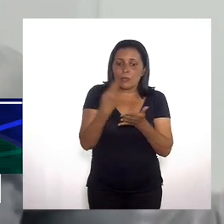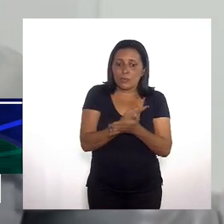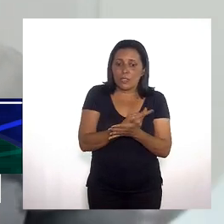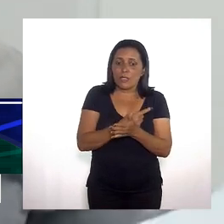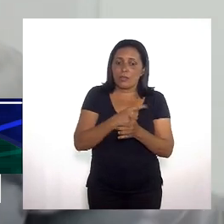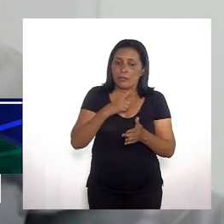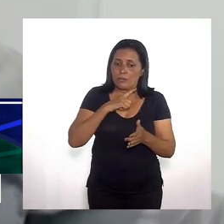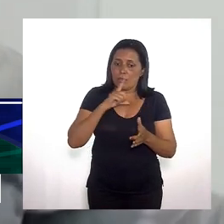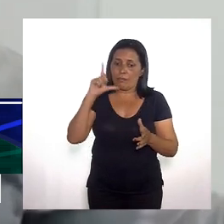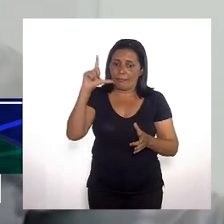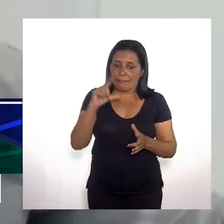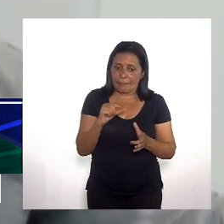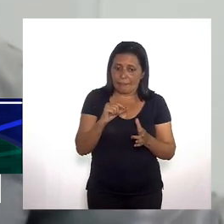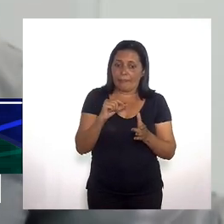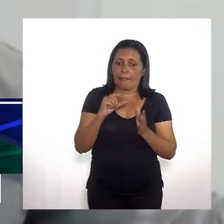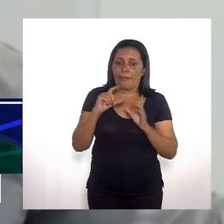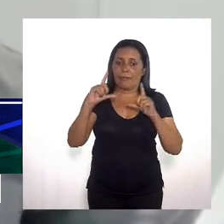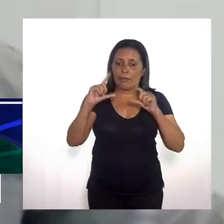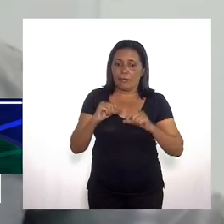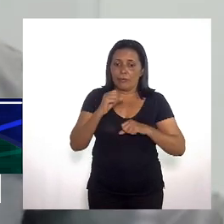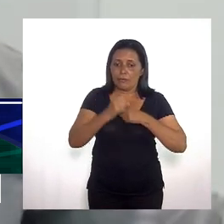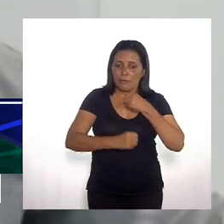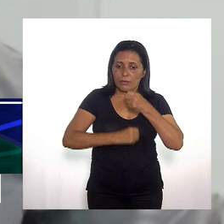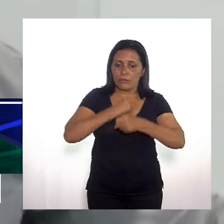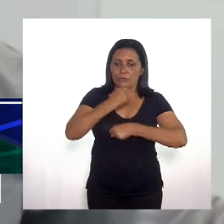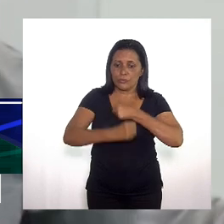superávit sucessivo nos anos